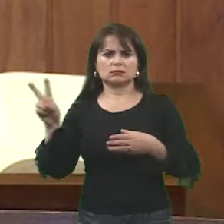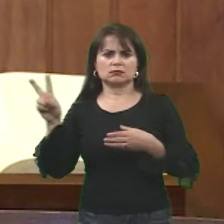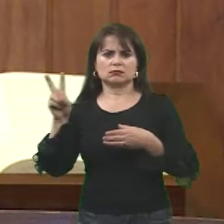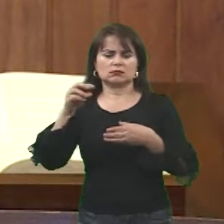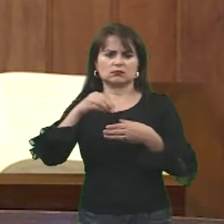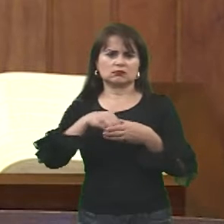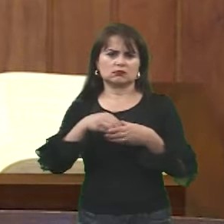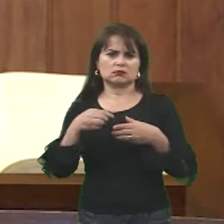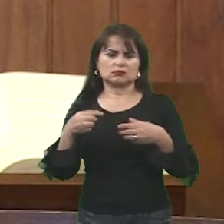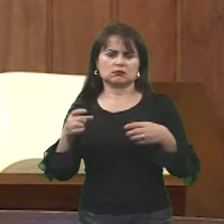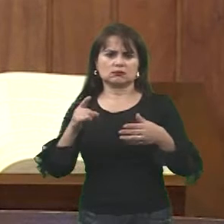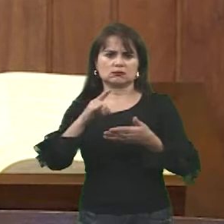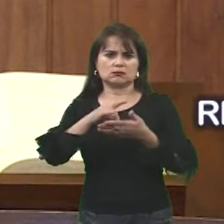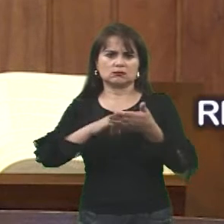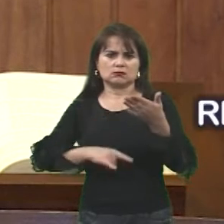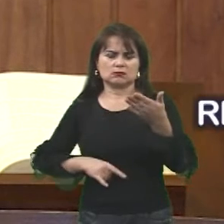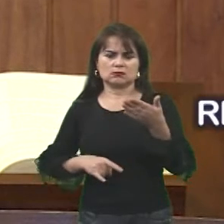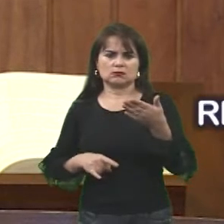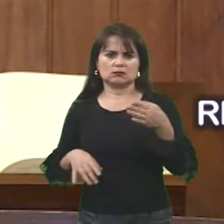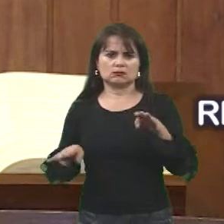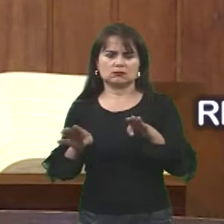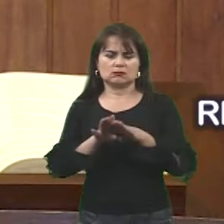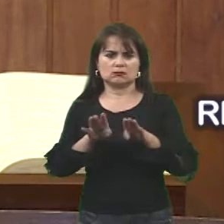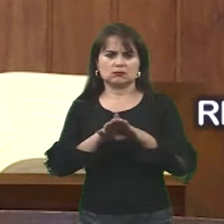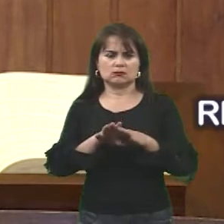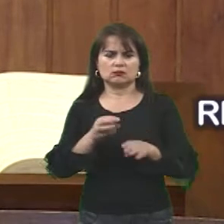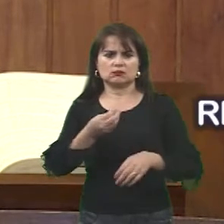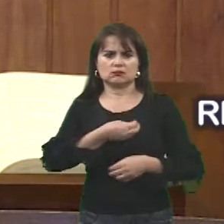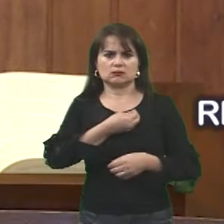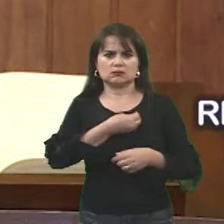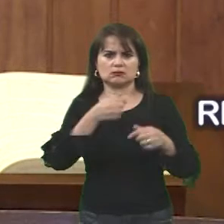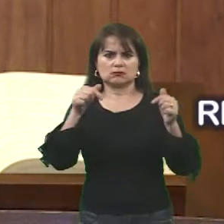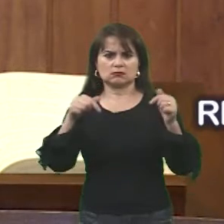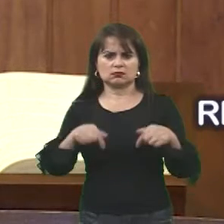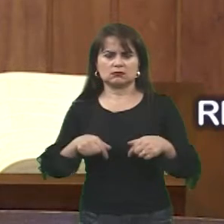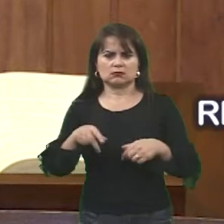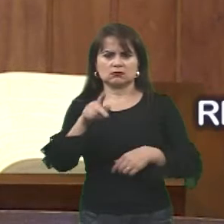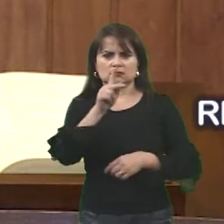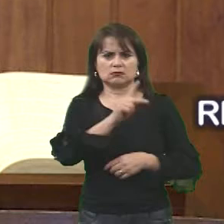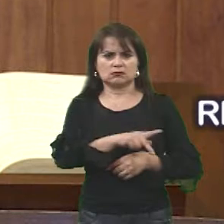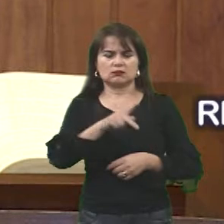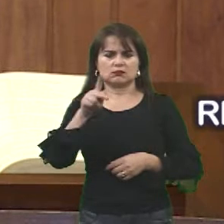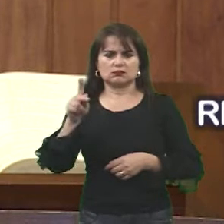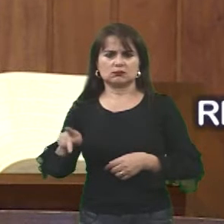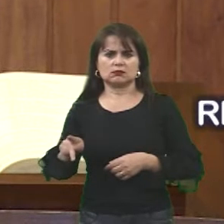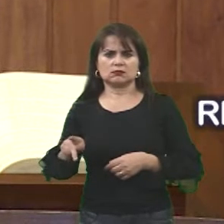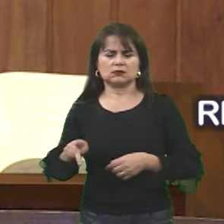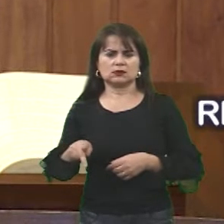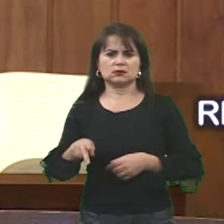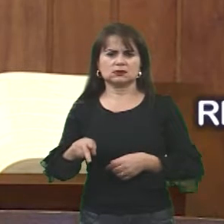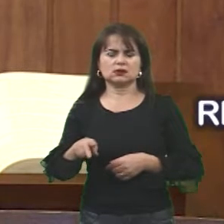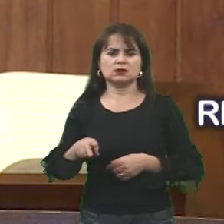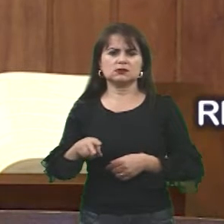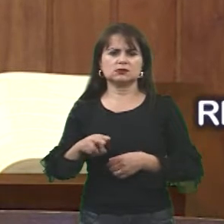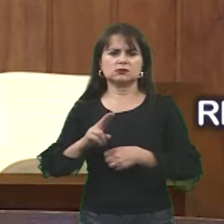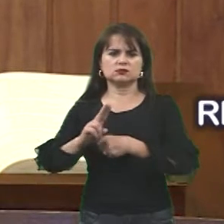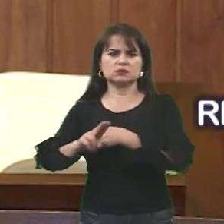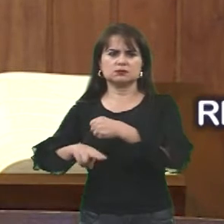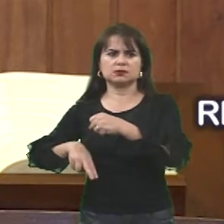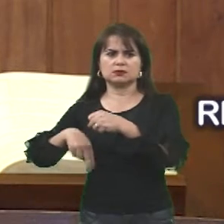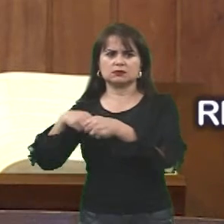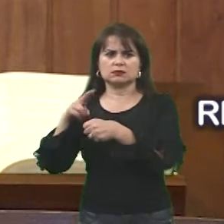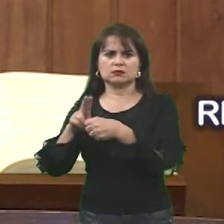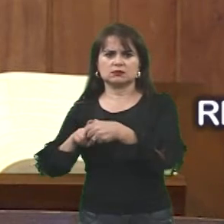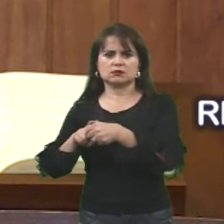requerimento, a presença de representantes dos professores da USP, da Unesp, Centro Paula